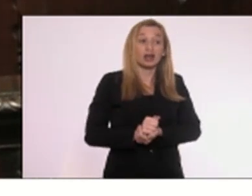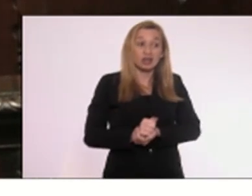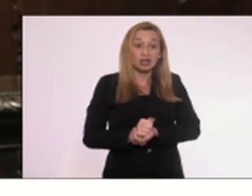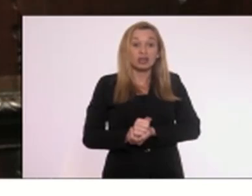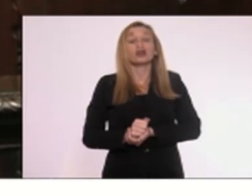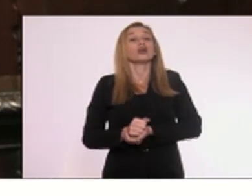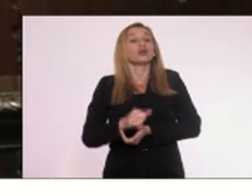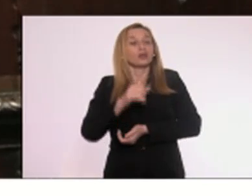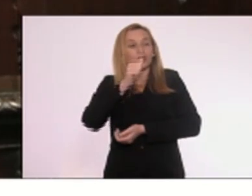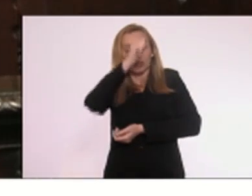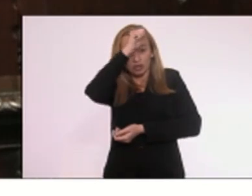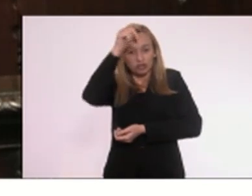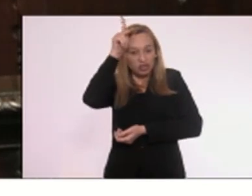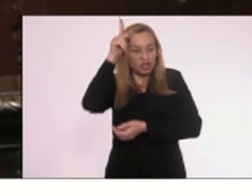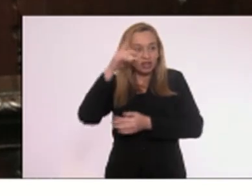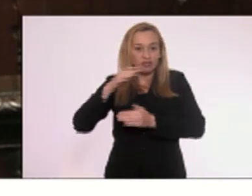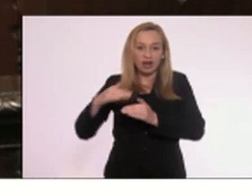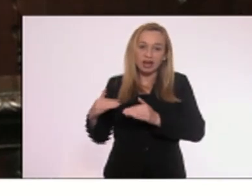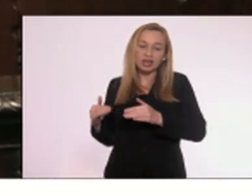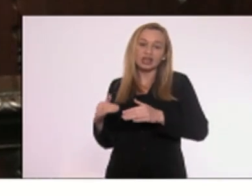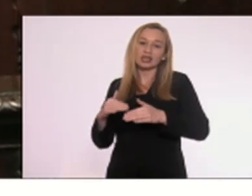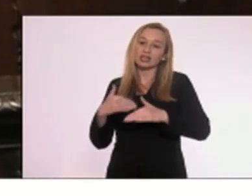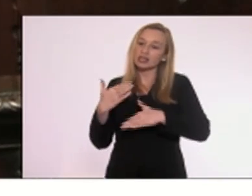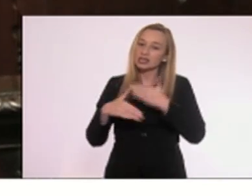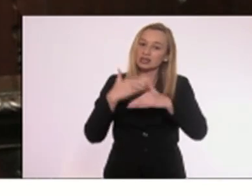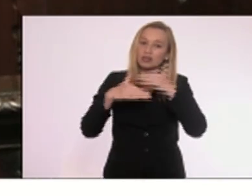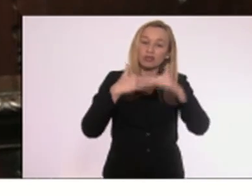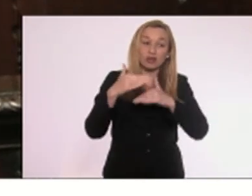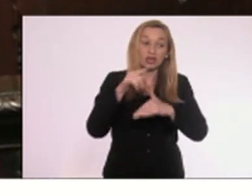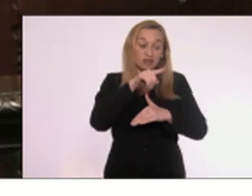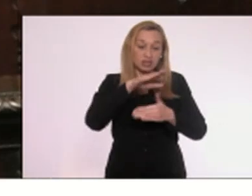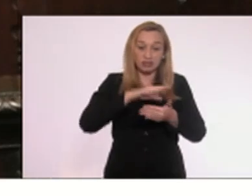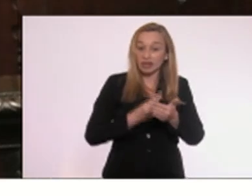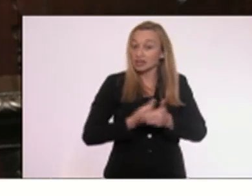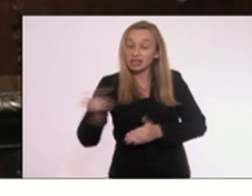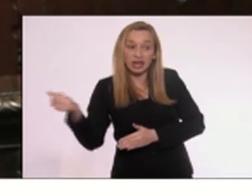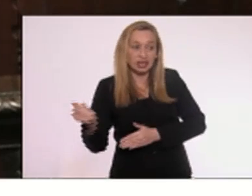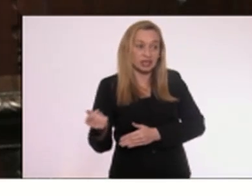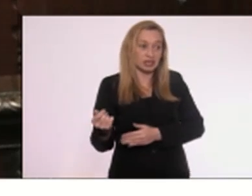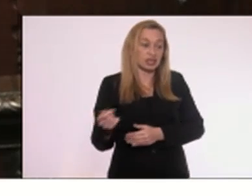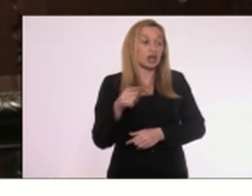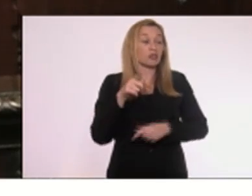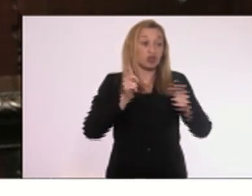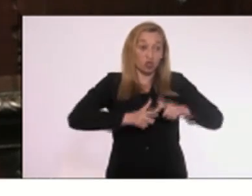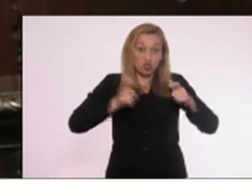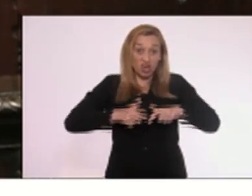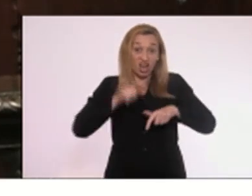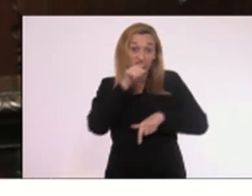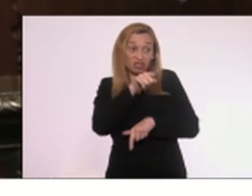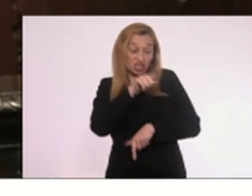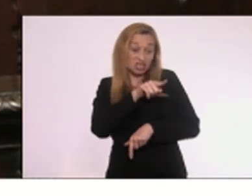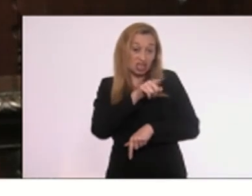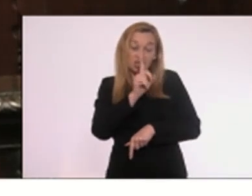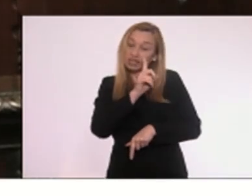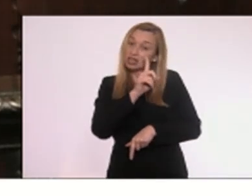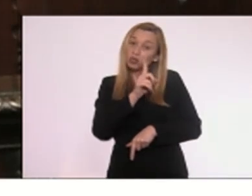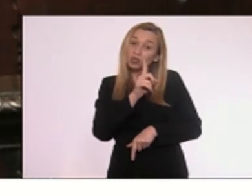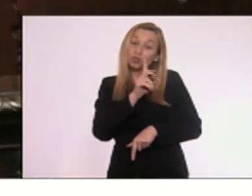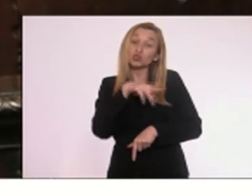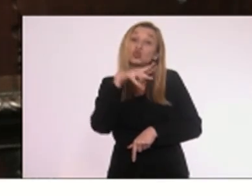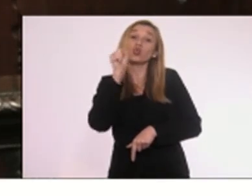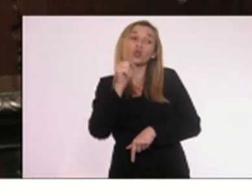vai degolar Vossa Excelência da sua cadeira, que era o lugar onde o senhor nunca deveria ter estado. Infelizmente, na eleição